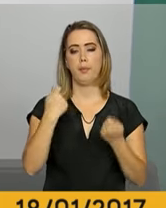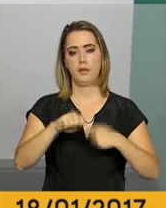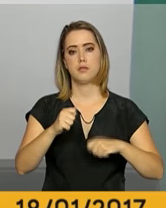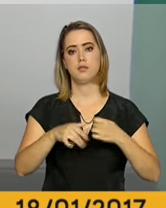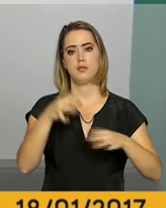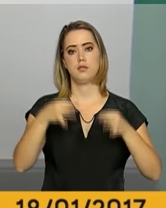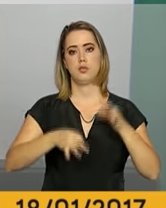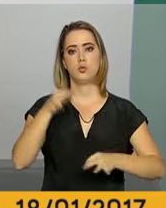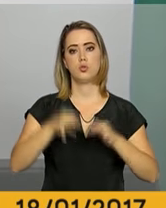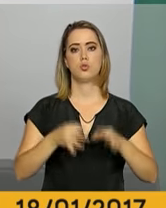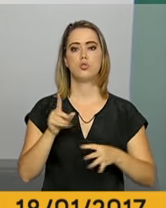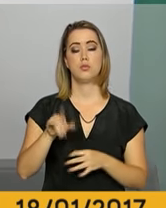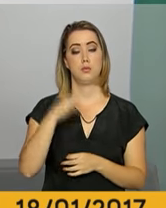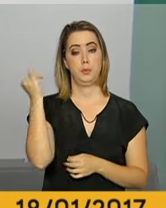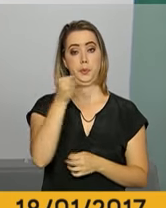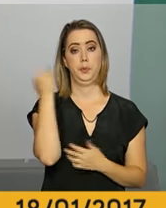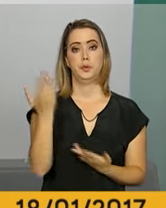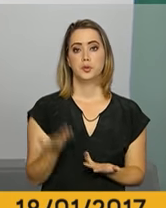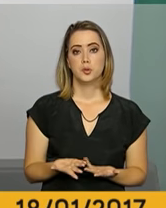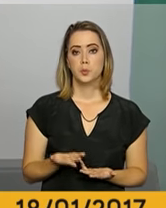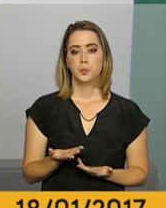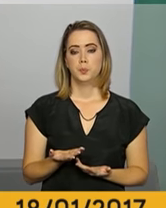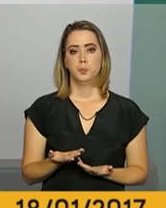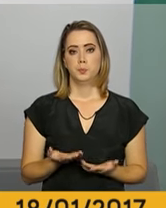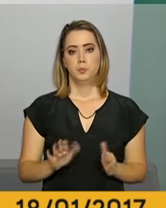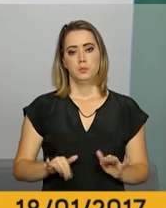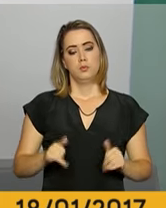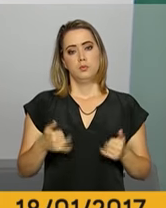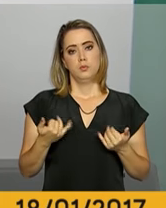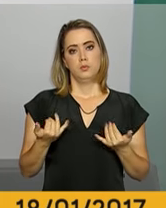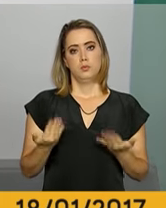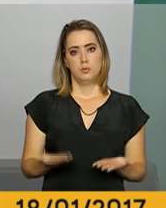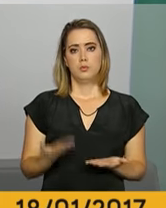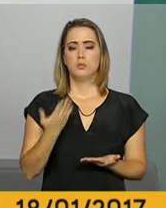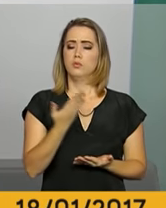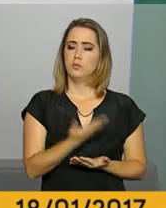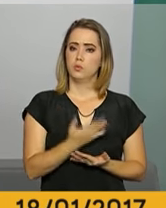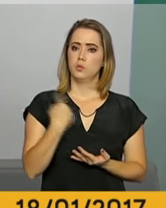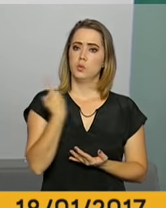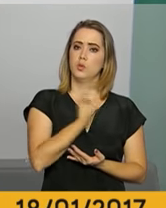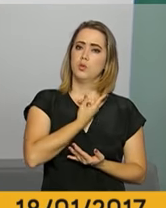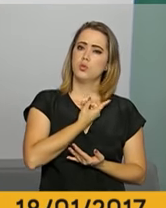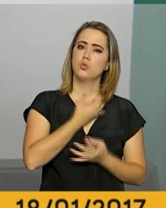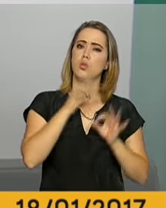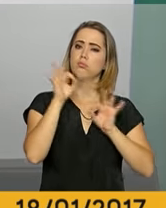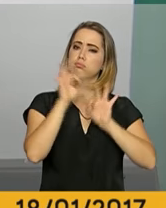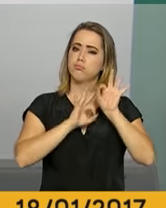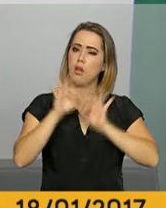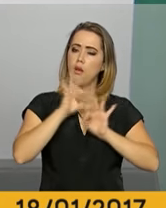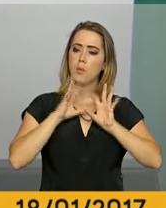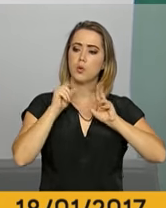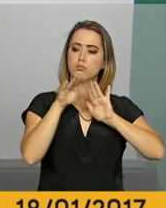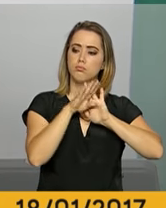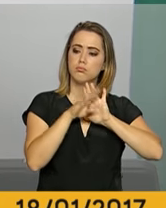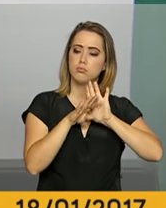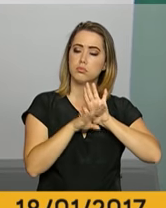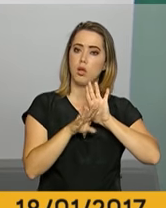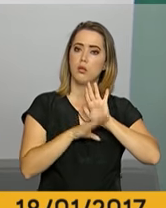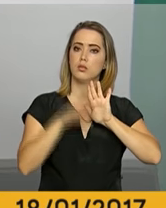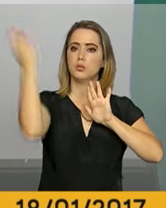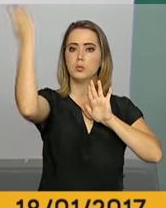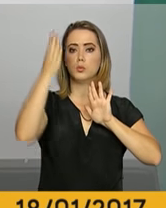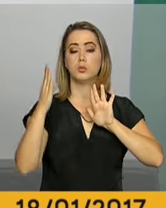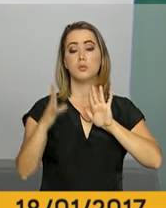é? Então, a partir daí, a partir de termos um Plano Nacional de Segurança, que foi